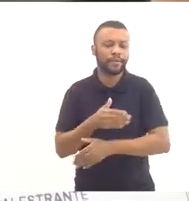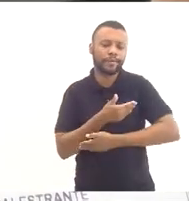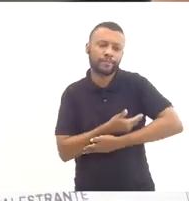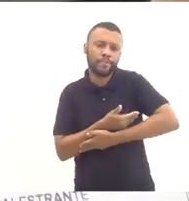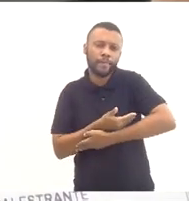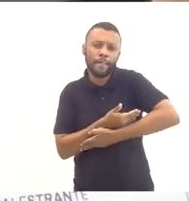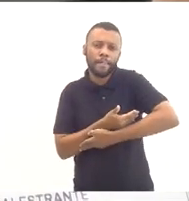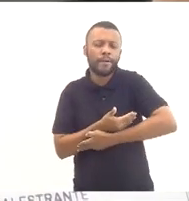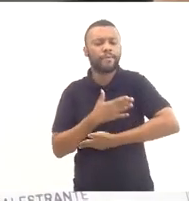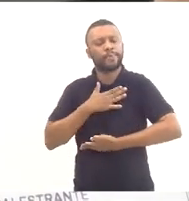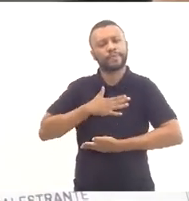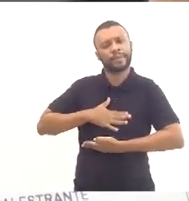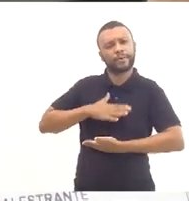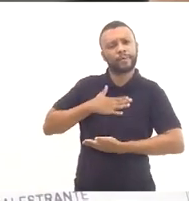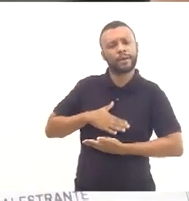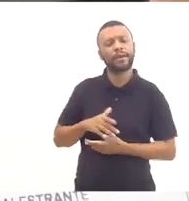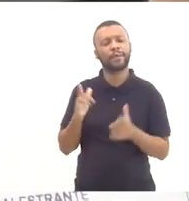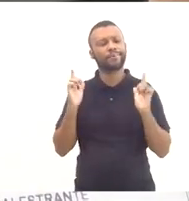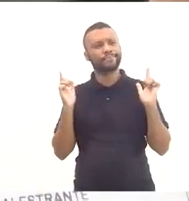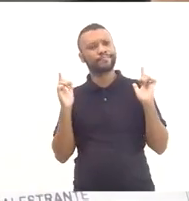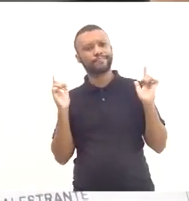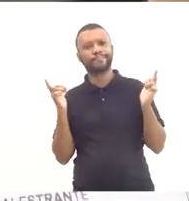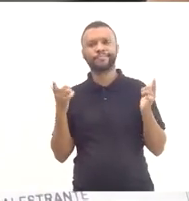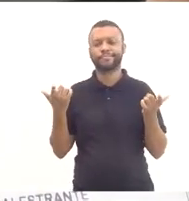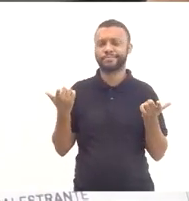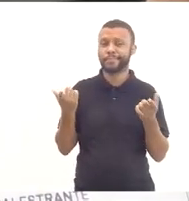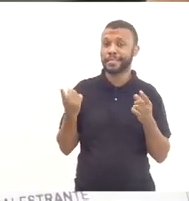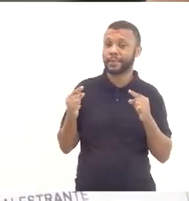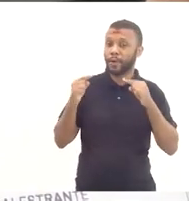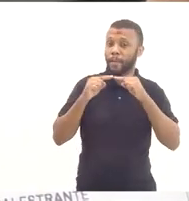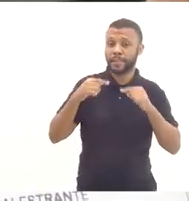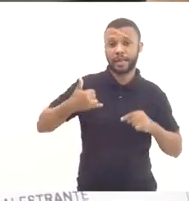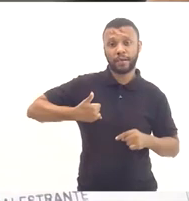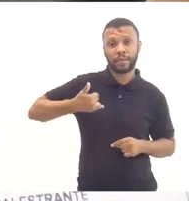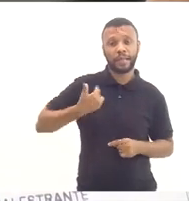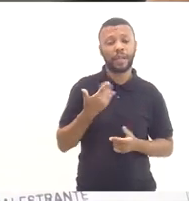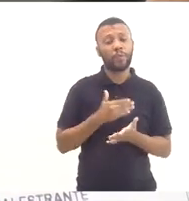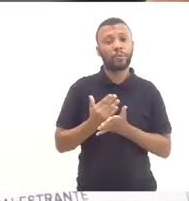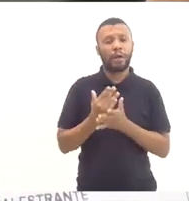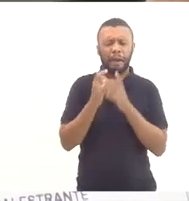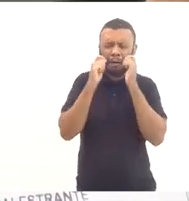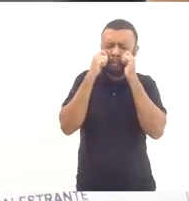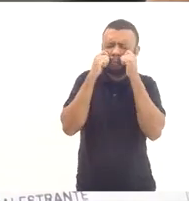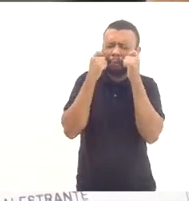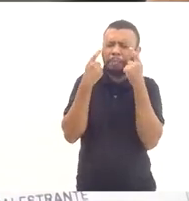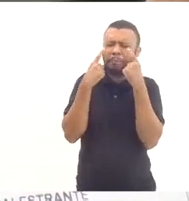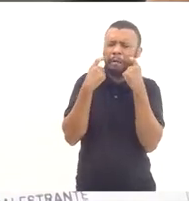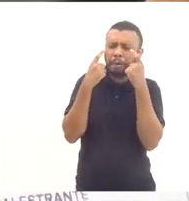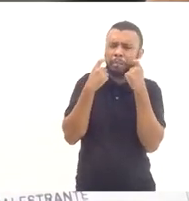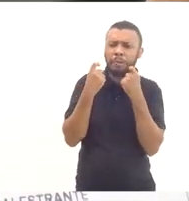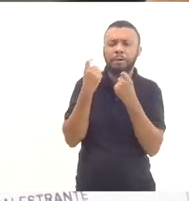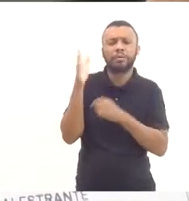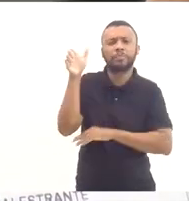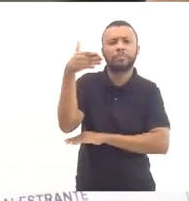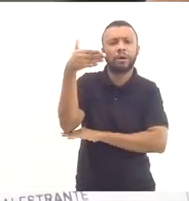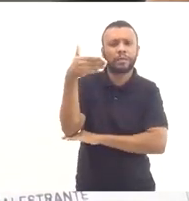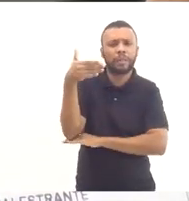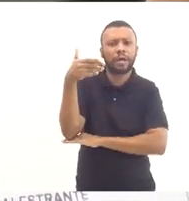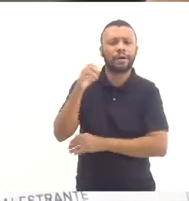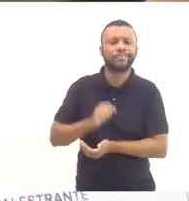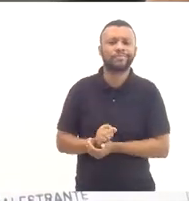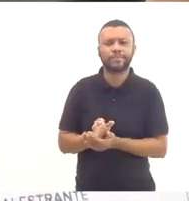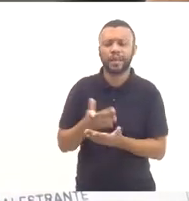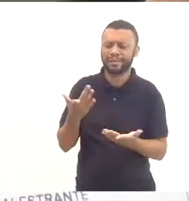ele sempre foi uma criança muito tranquilo lá curtir a viagem dentro da idade dele né e ele começou a chorar muito no primeiro dia no hotel eu achei aquilo muito estranho